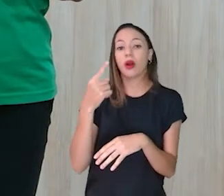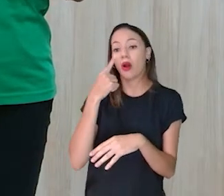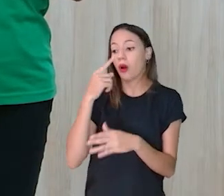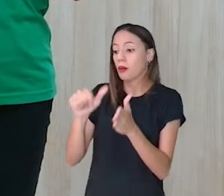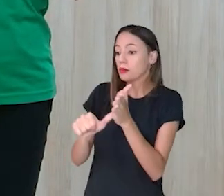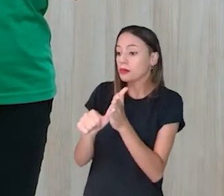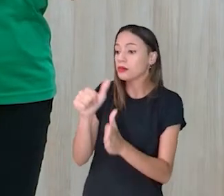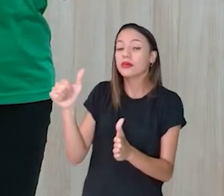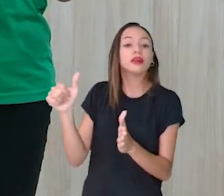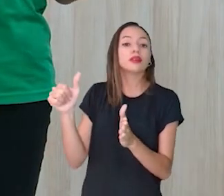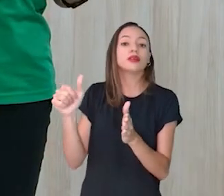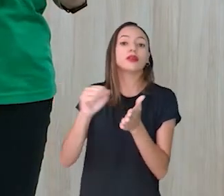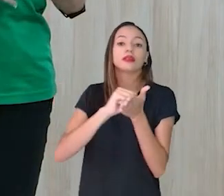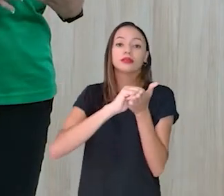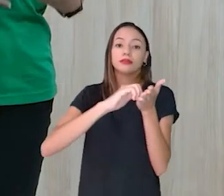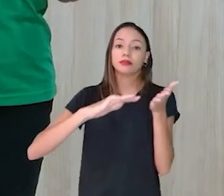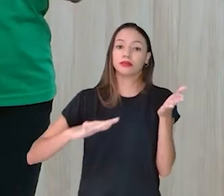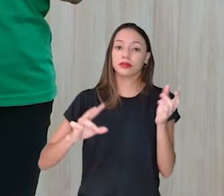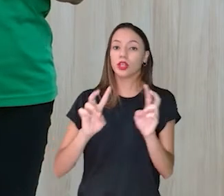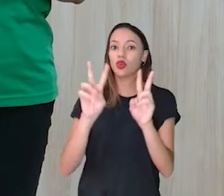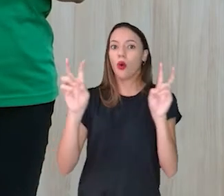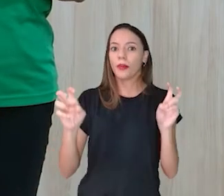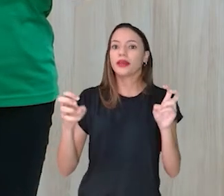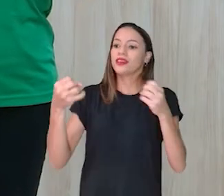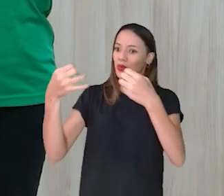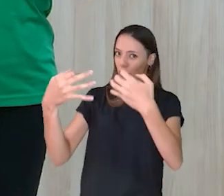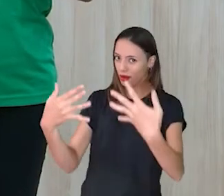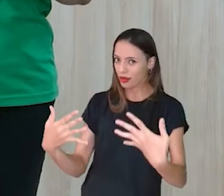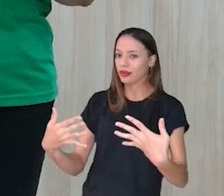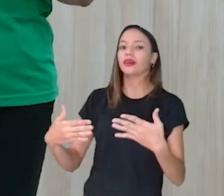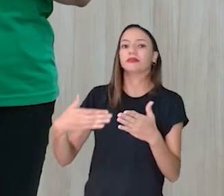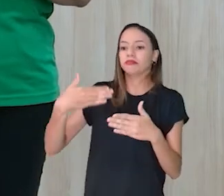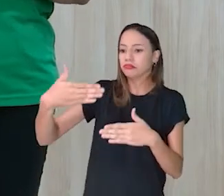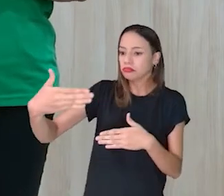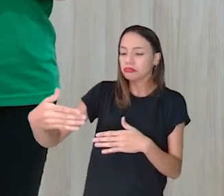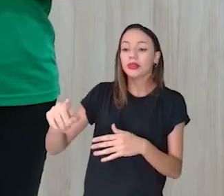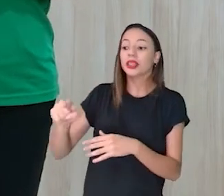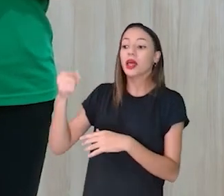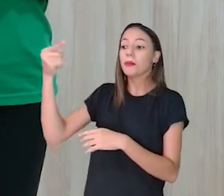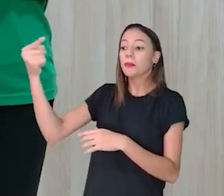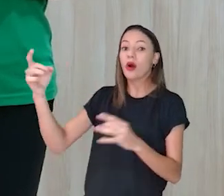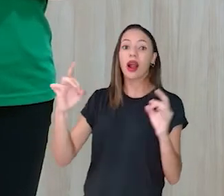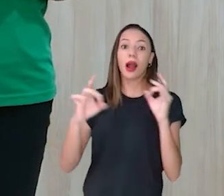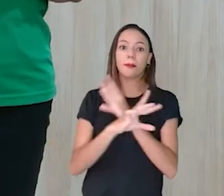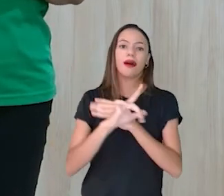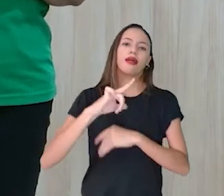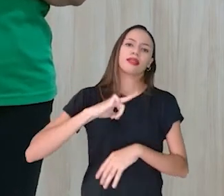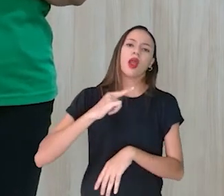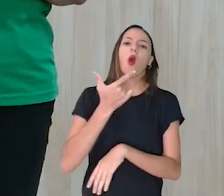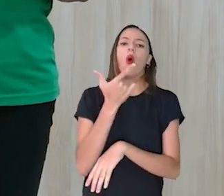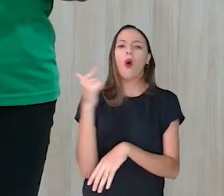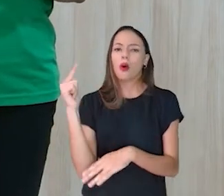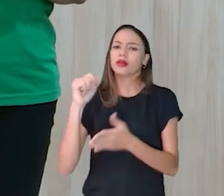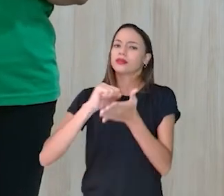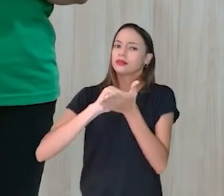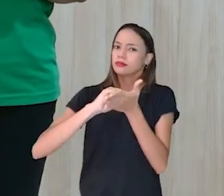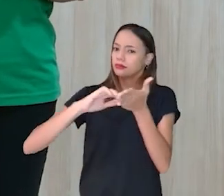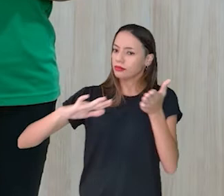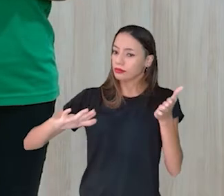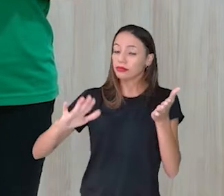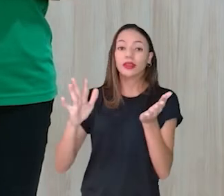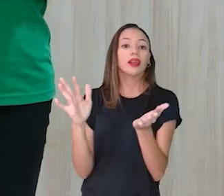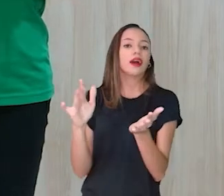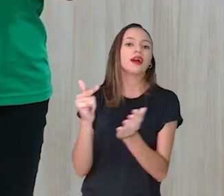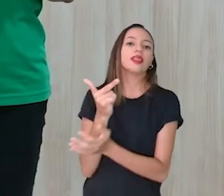gente vai fazer uma atividade assim, quando a gente terminar a gente faz outra dessa maneira e por fim